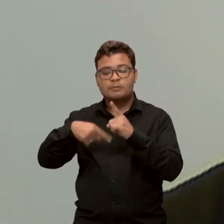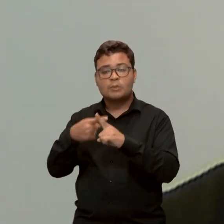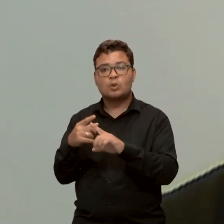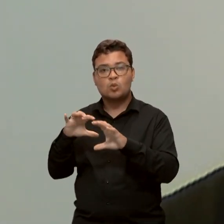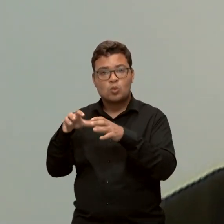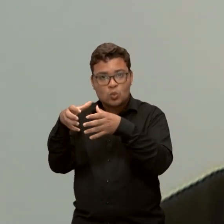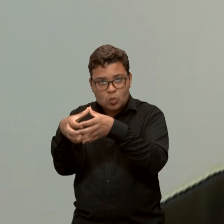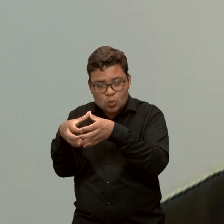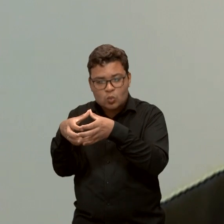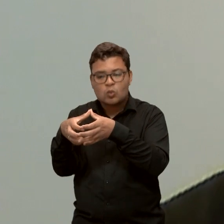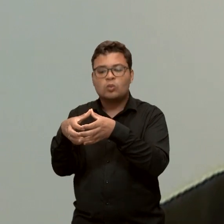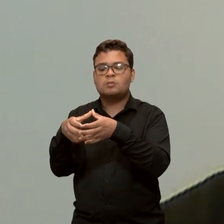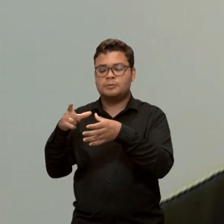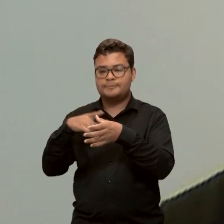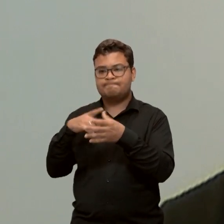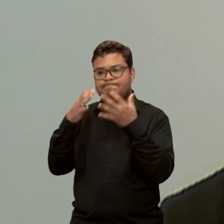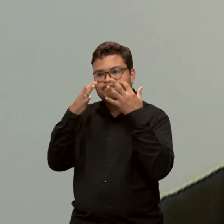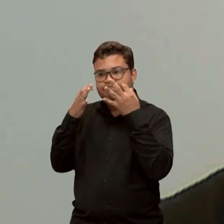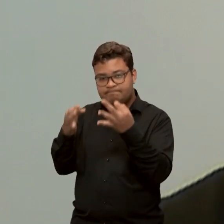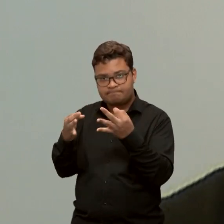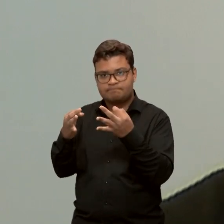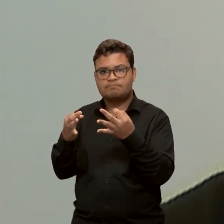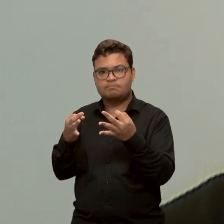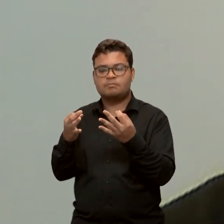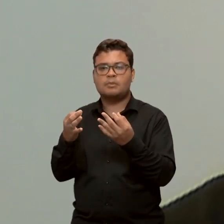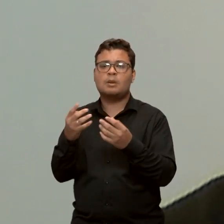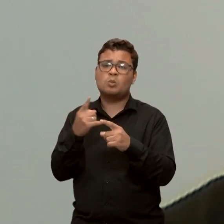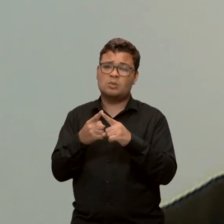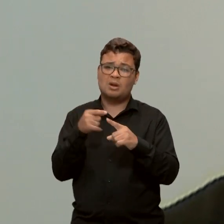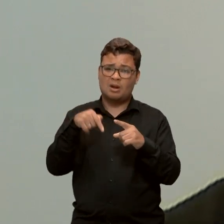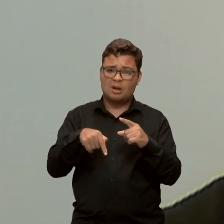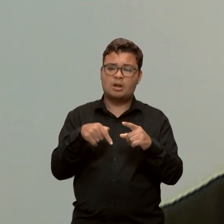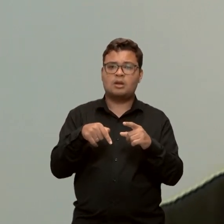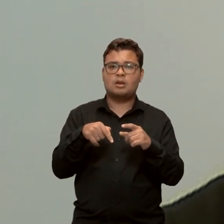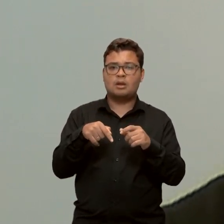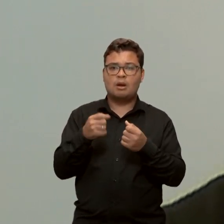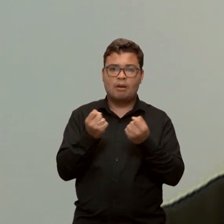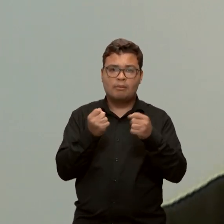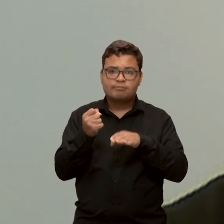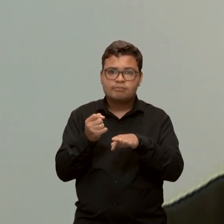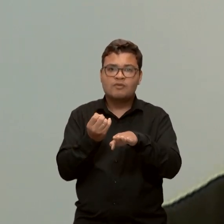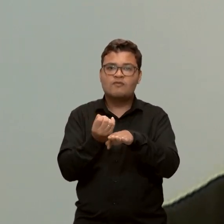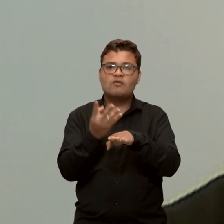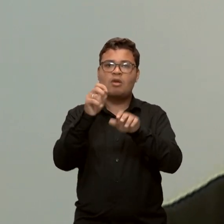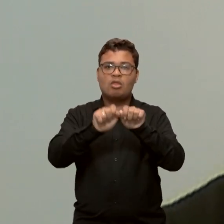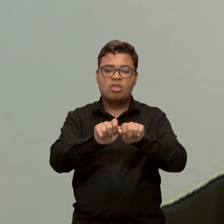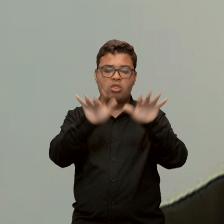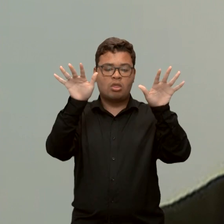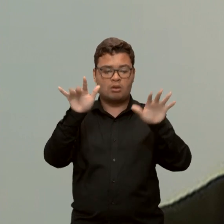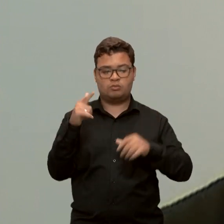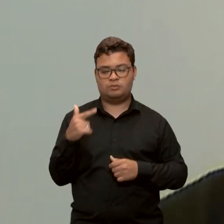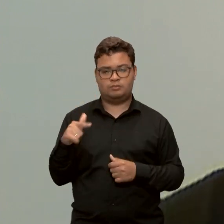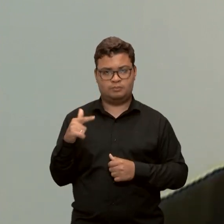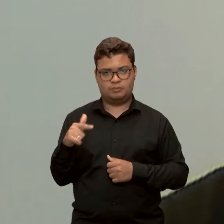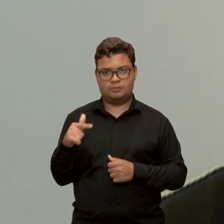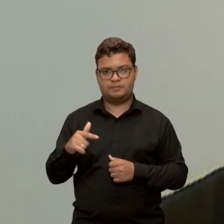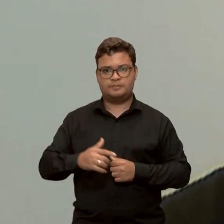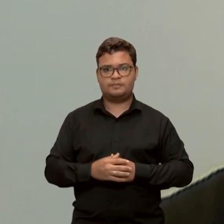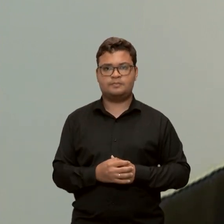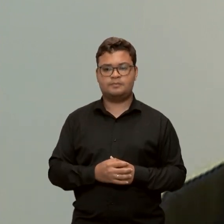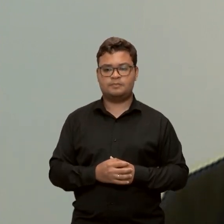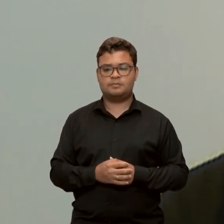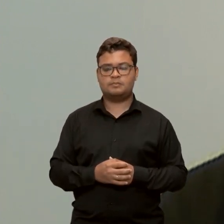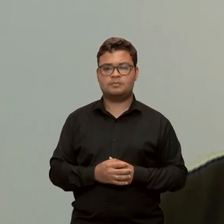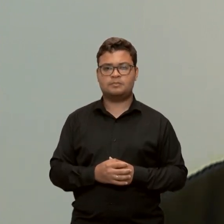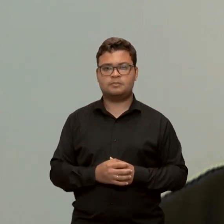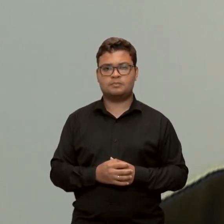indo até o local das residências, nós estamos autuando, multando, enfim.